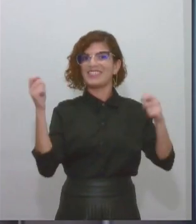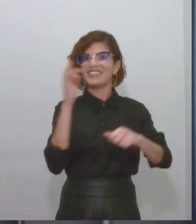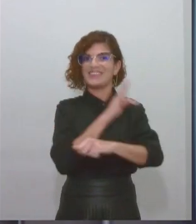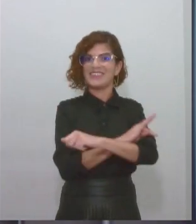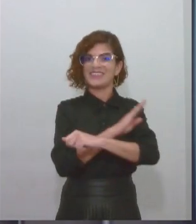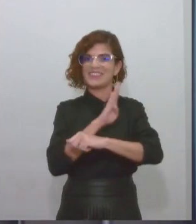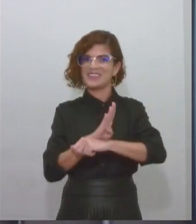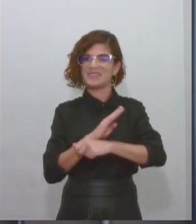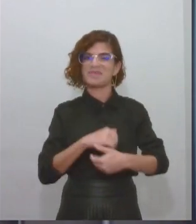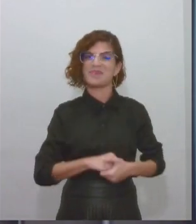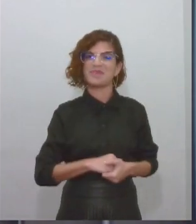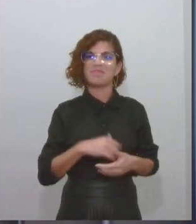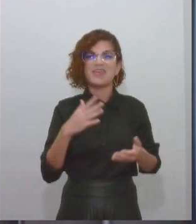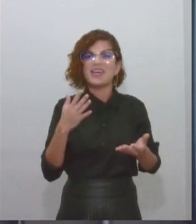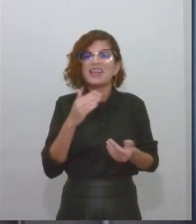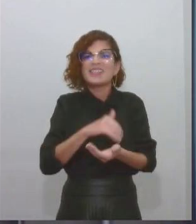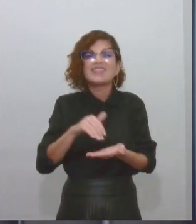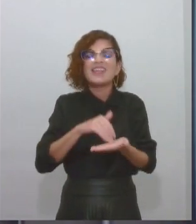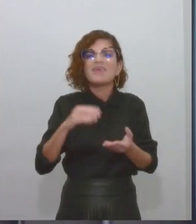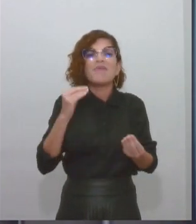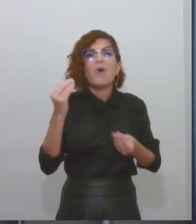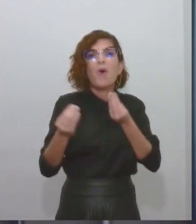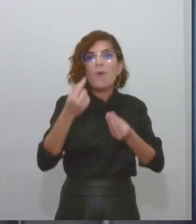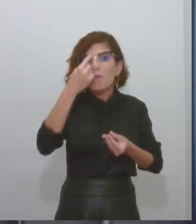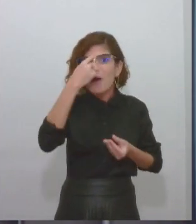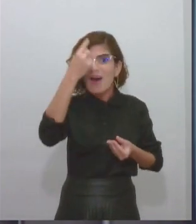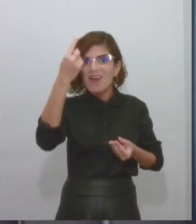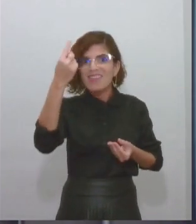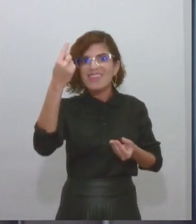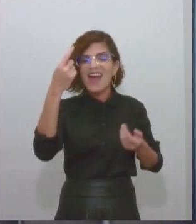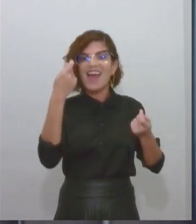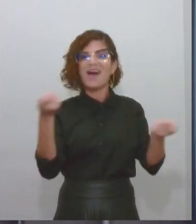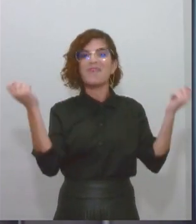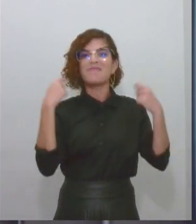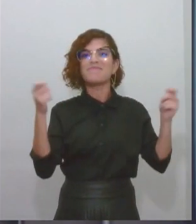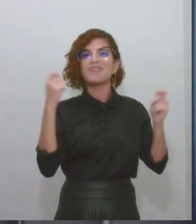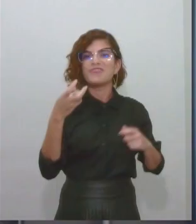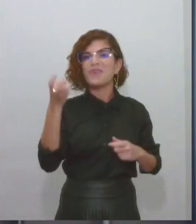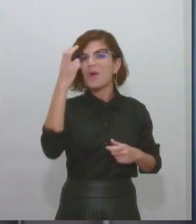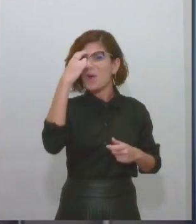surgiu, então, a ideia de criar o Festival de Cultura e Arte de Tobias Barreto?